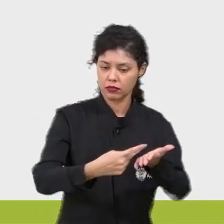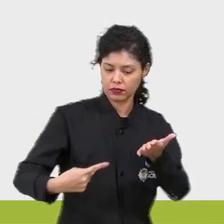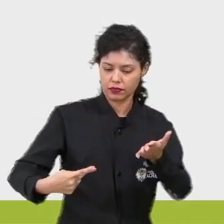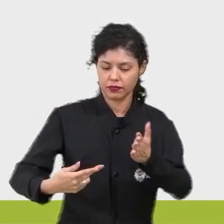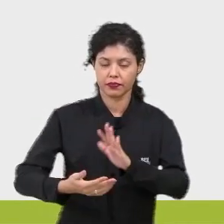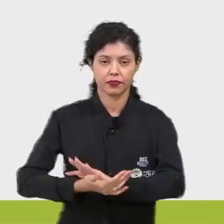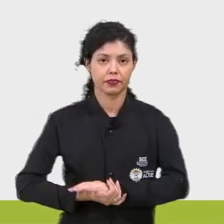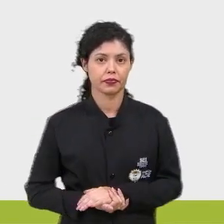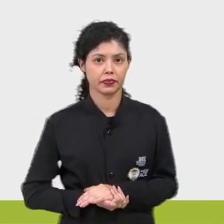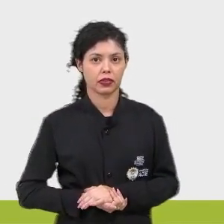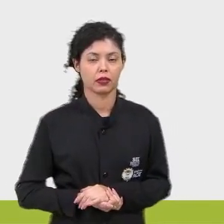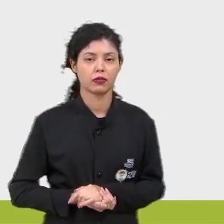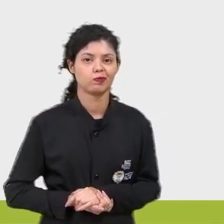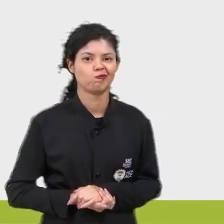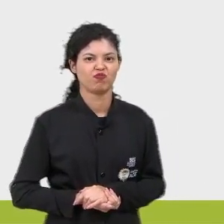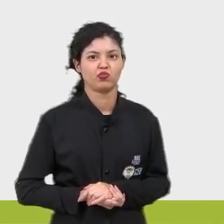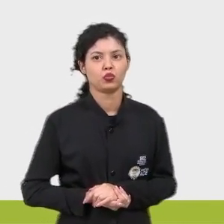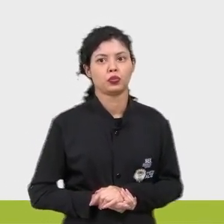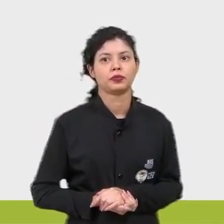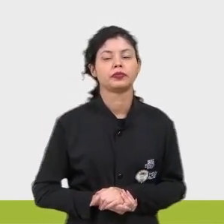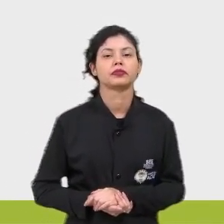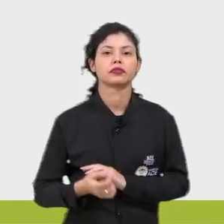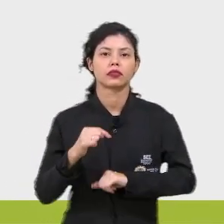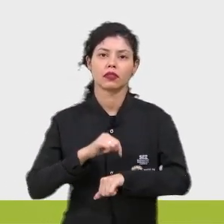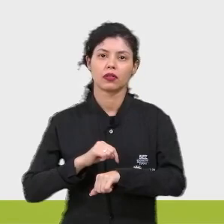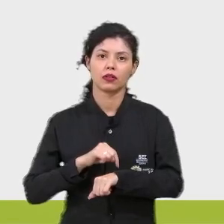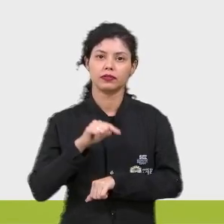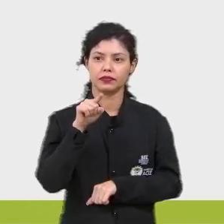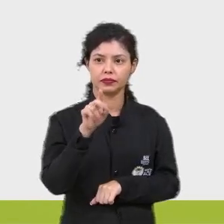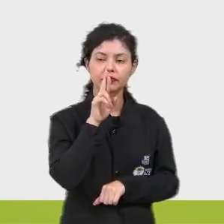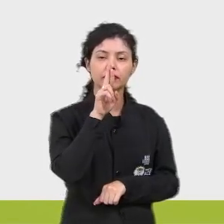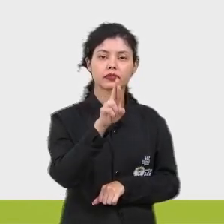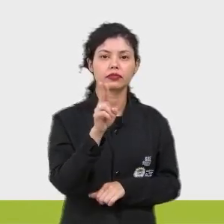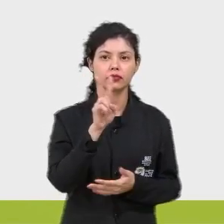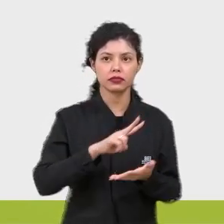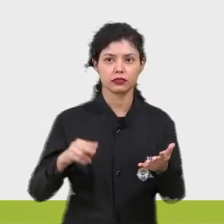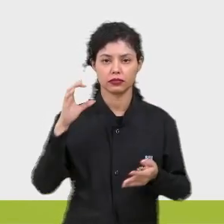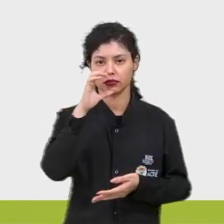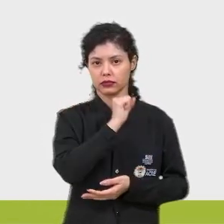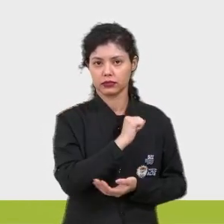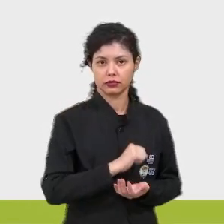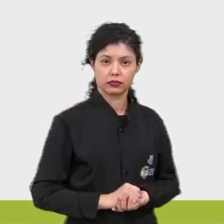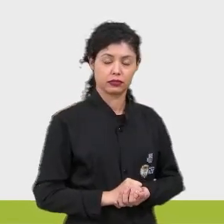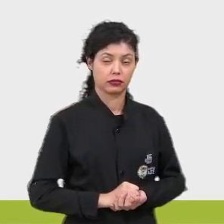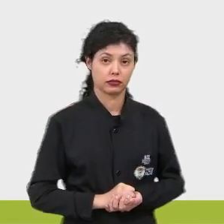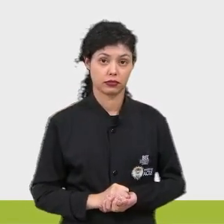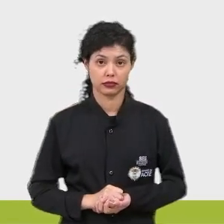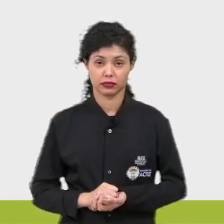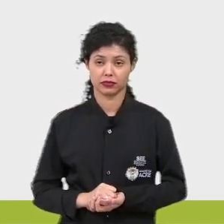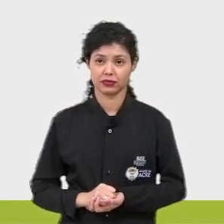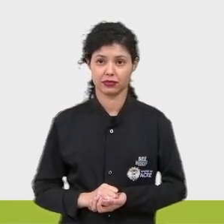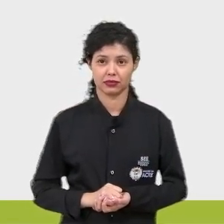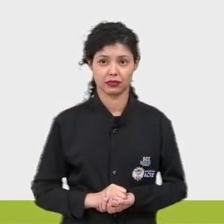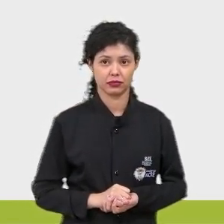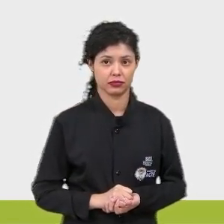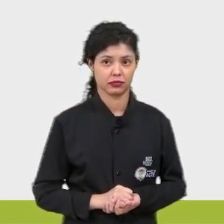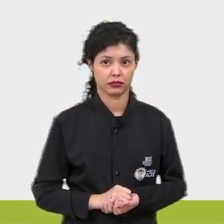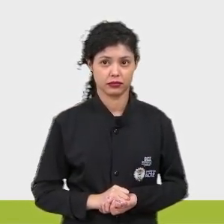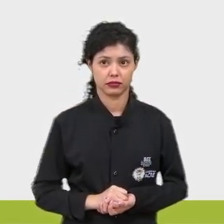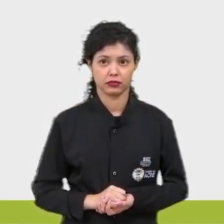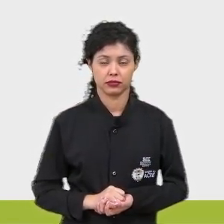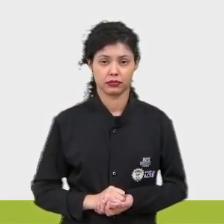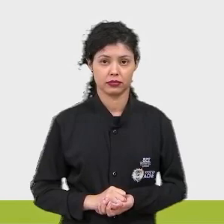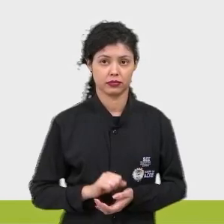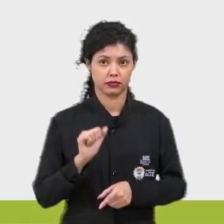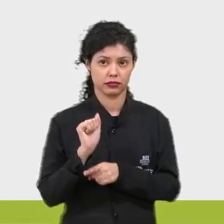construção do poema. Dando um tempinho aí para você ler rapidamente, temos o que, pessoal? Letra